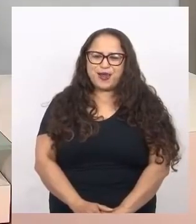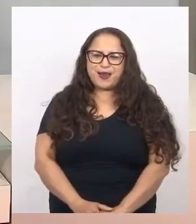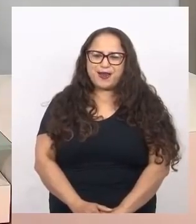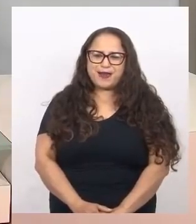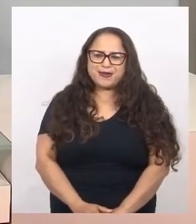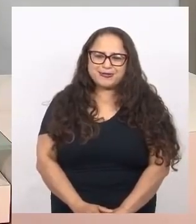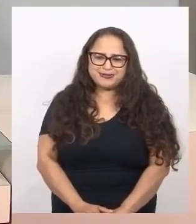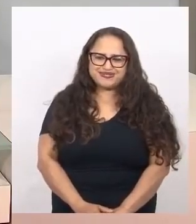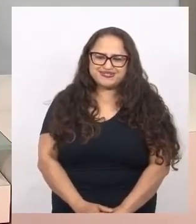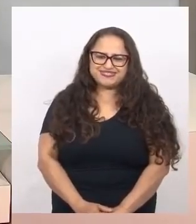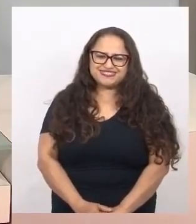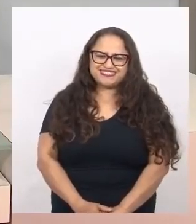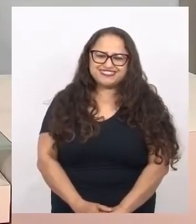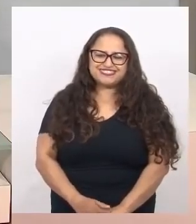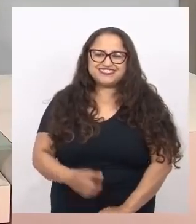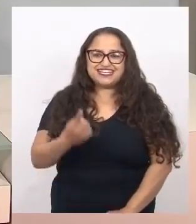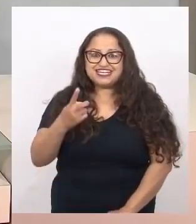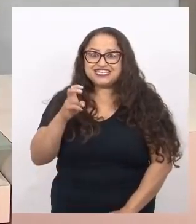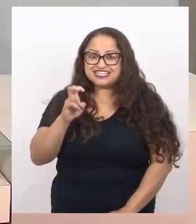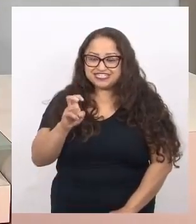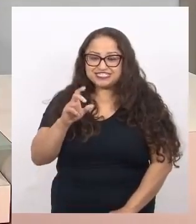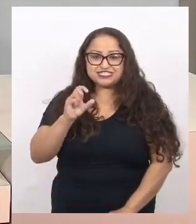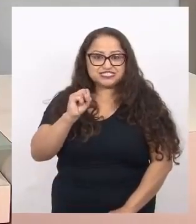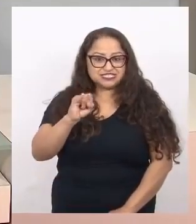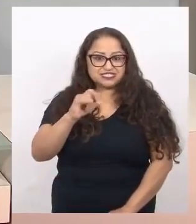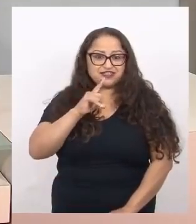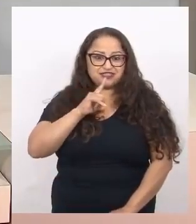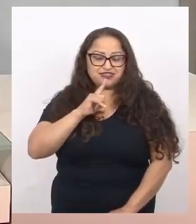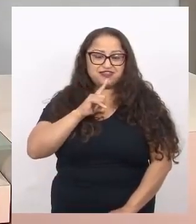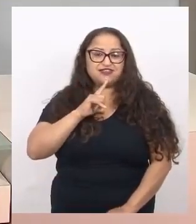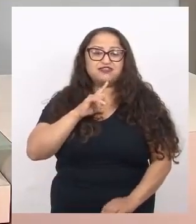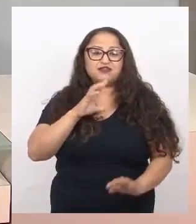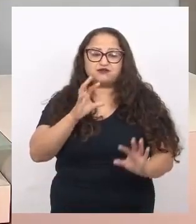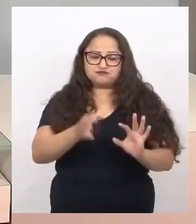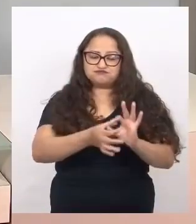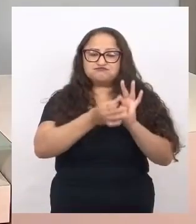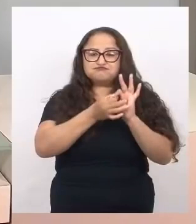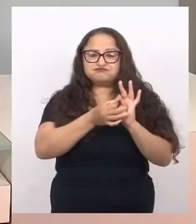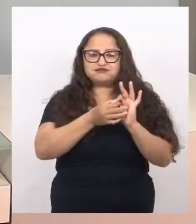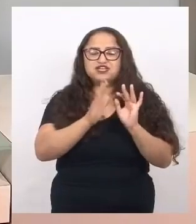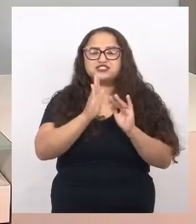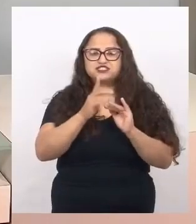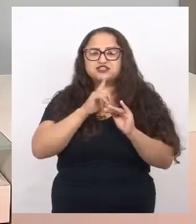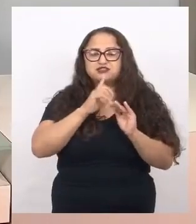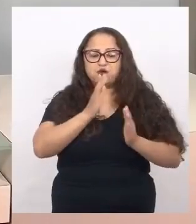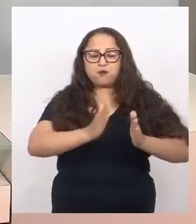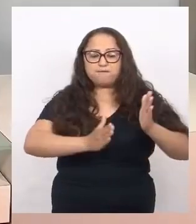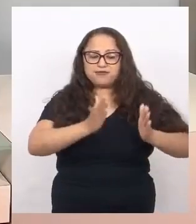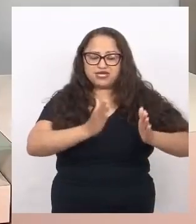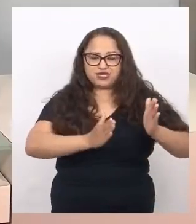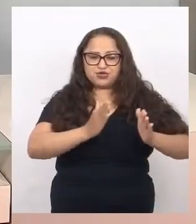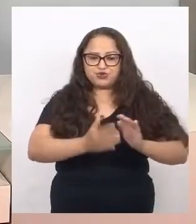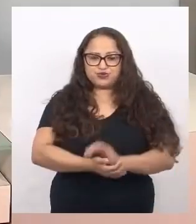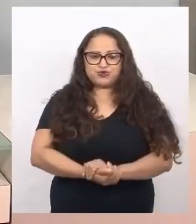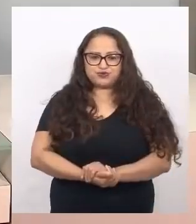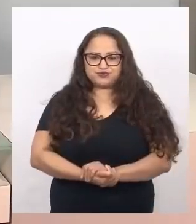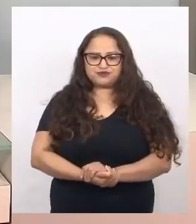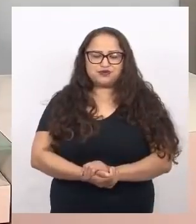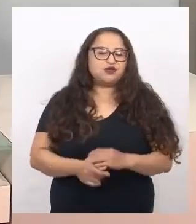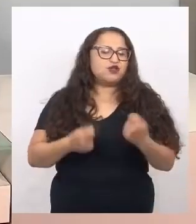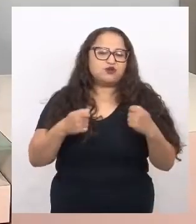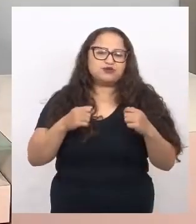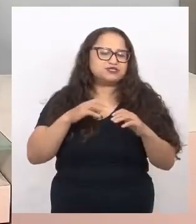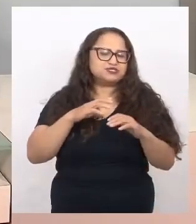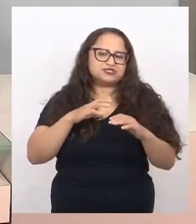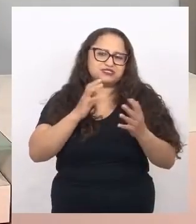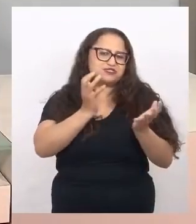em um vínculo e 15 se tem acúmulo, tá bom? Então, aqui a gente está falando de período, tá? E não necessariamente